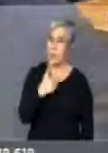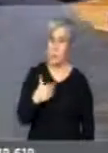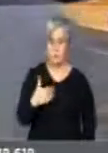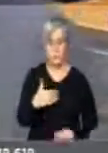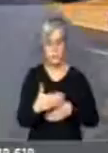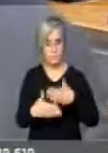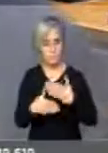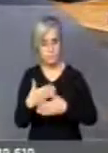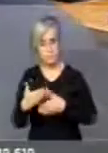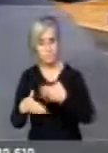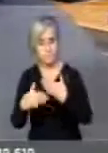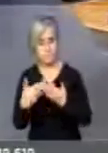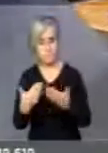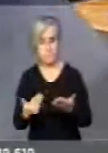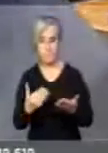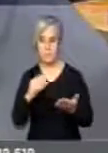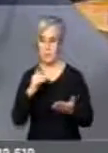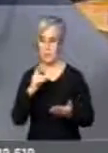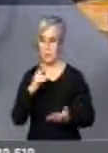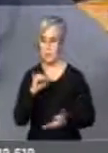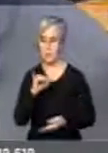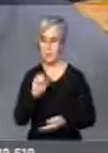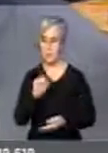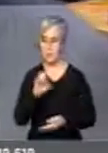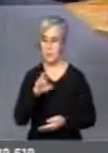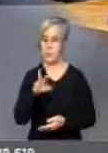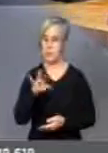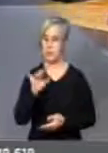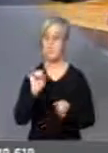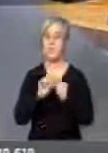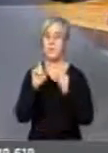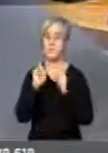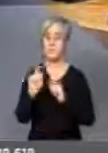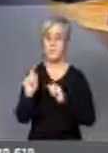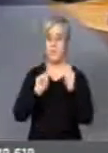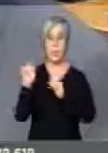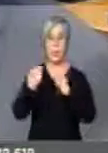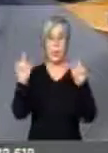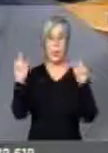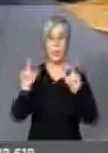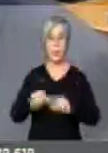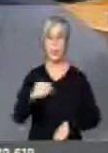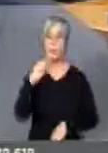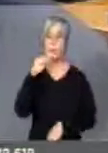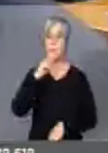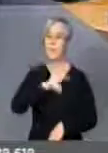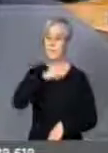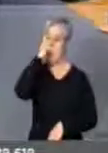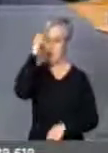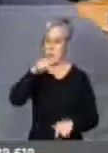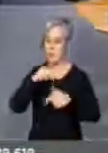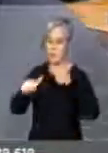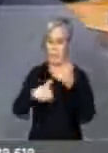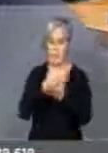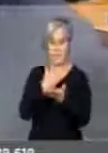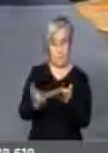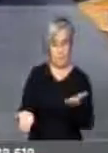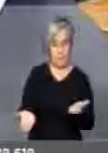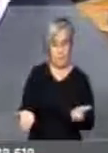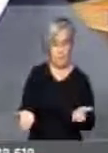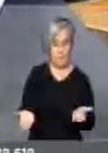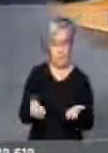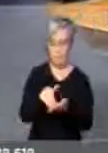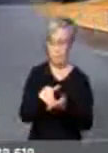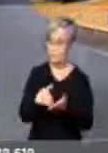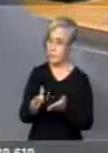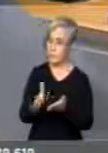a longevidade desta crise faz com que a economia chegue aonde cheguemos, com milhões de trabalhadores desempregados, enfim, tudo